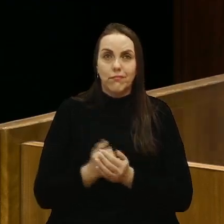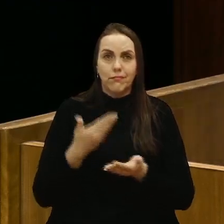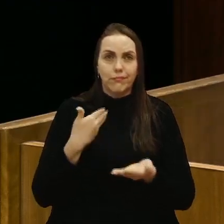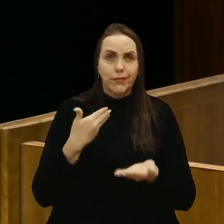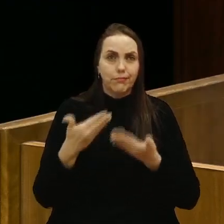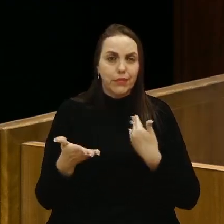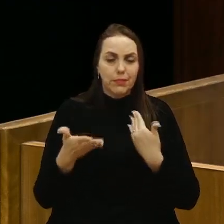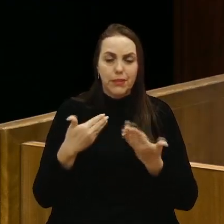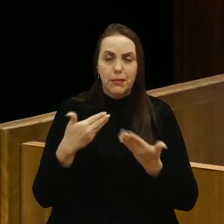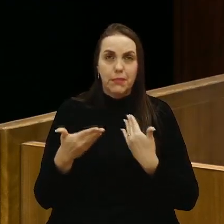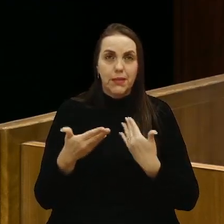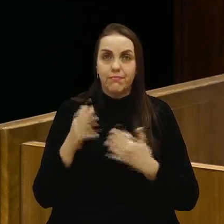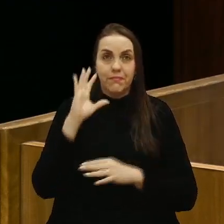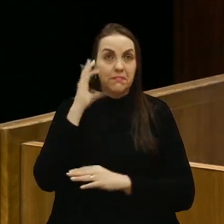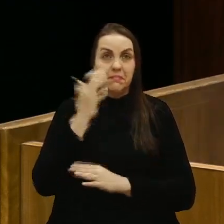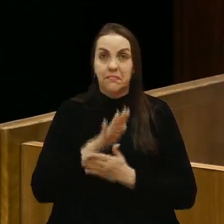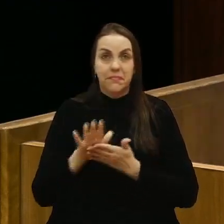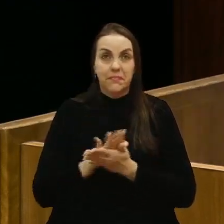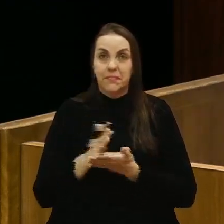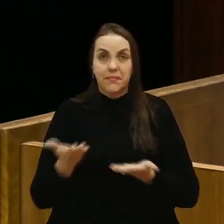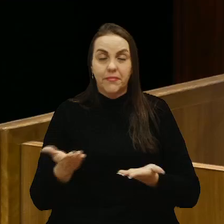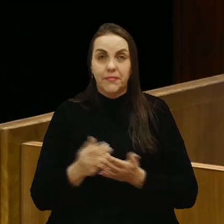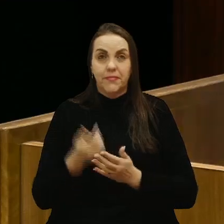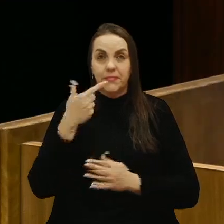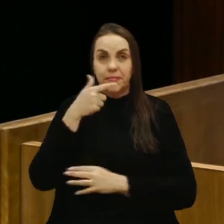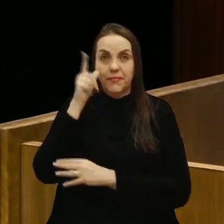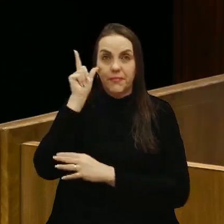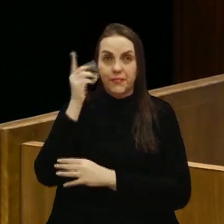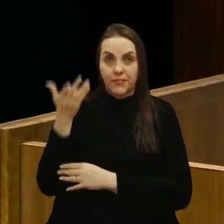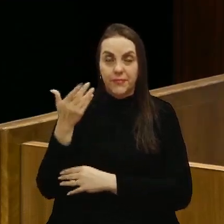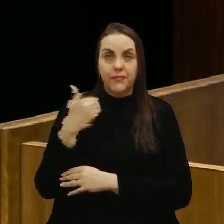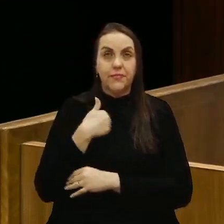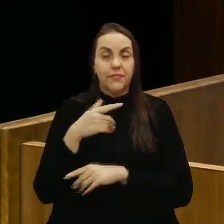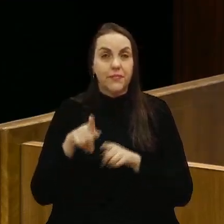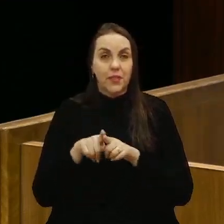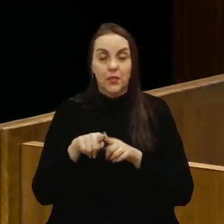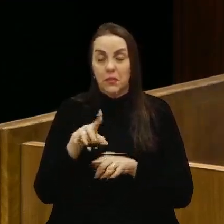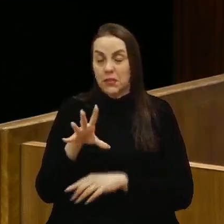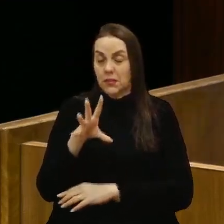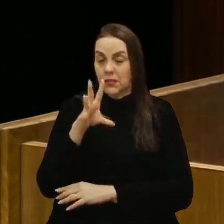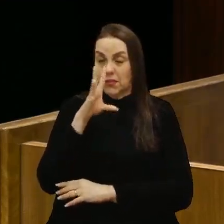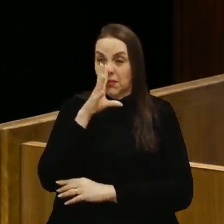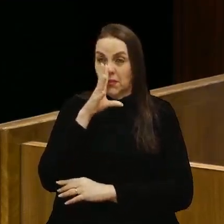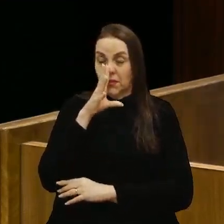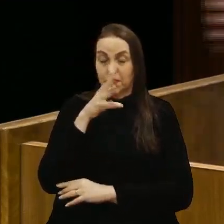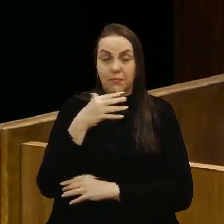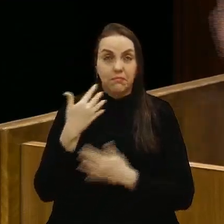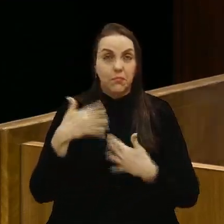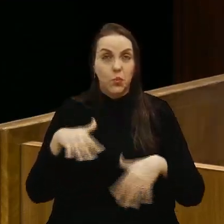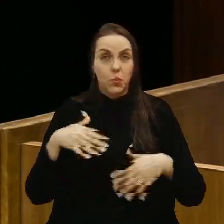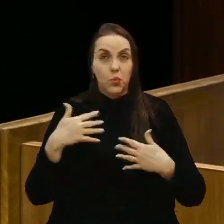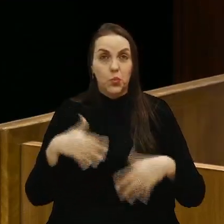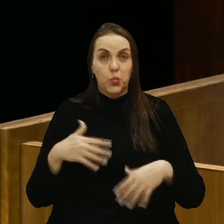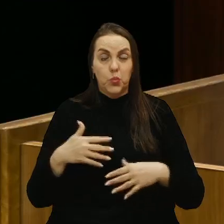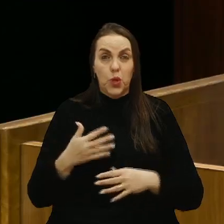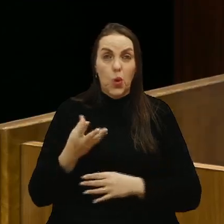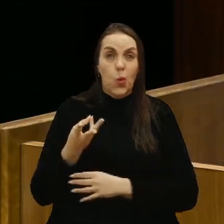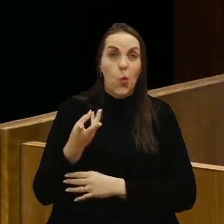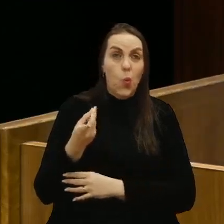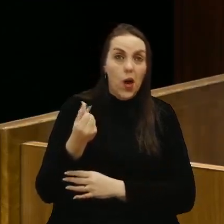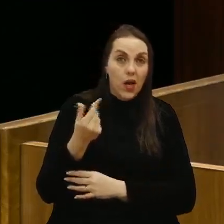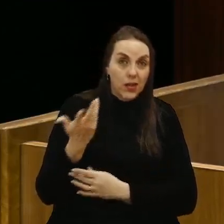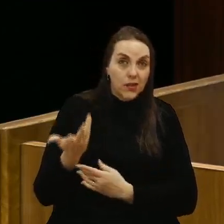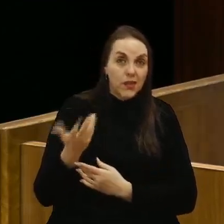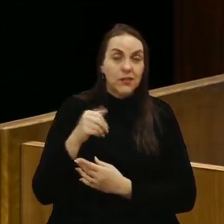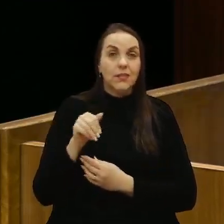diálogo não aconteceu. E ontem eu me impressionei com a quantidade de vezes que